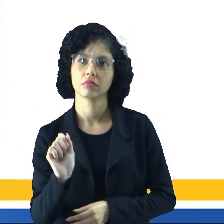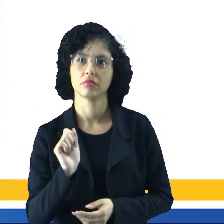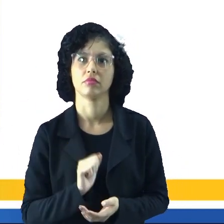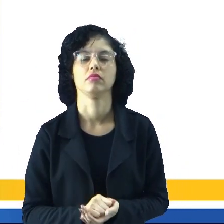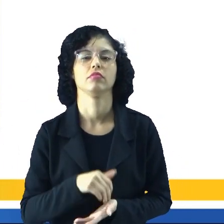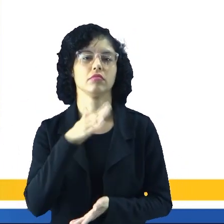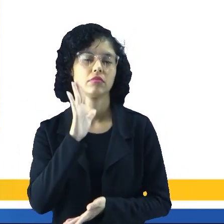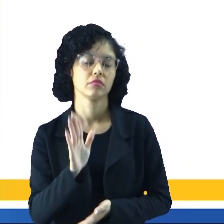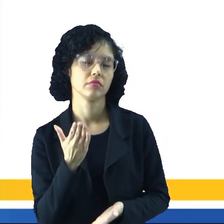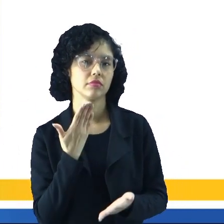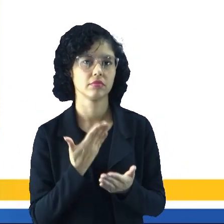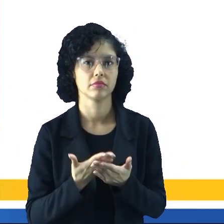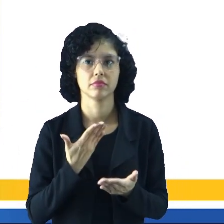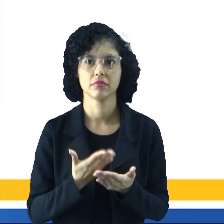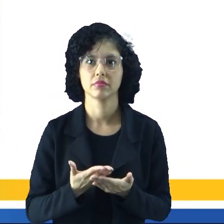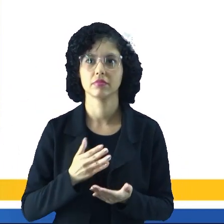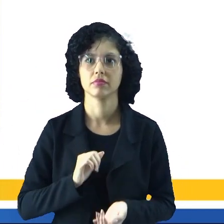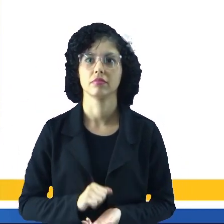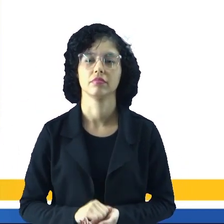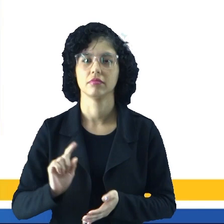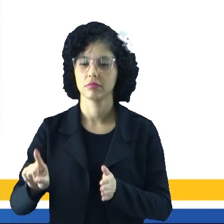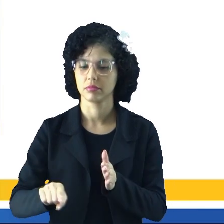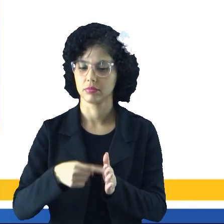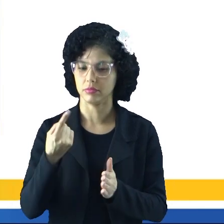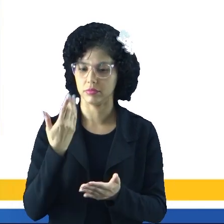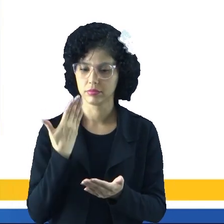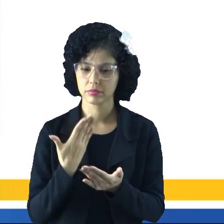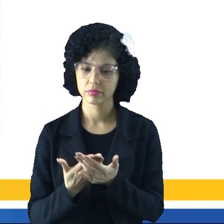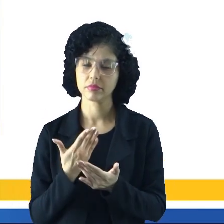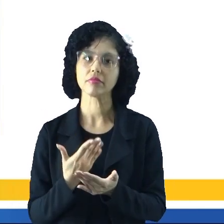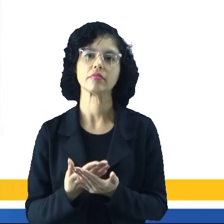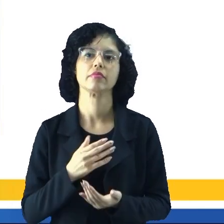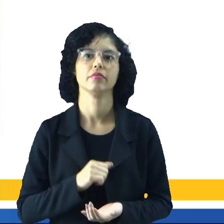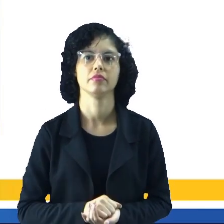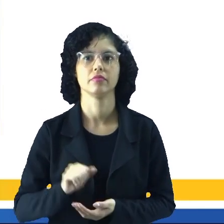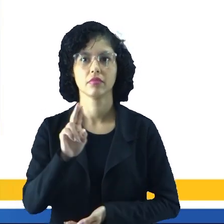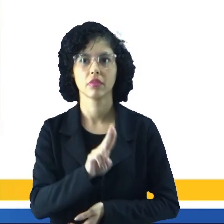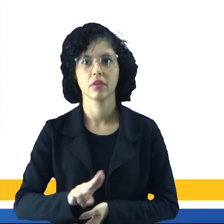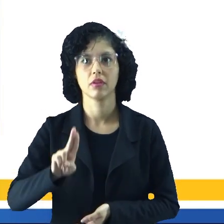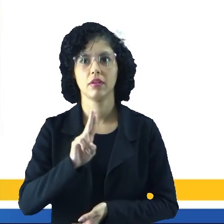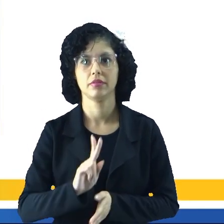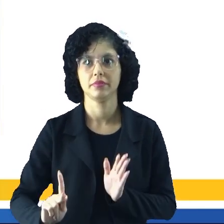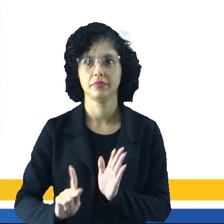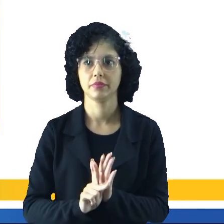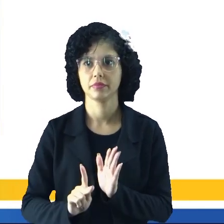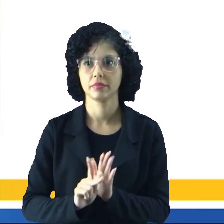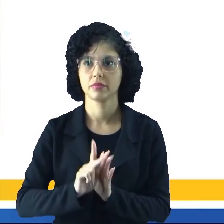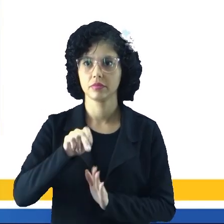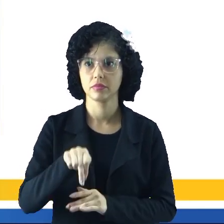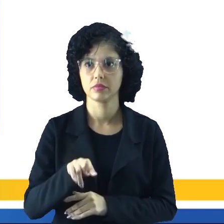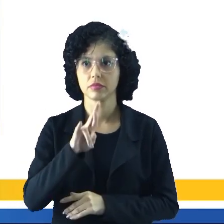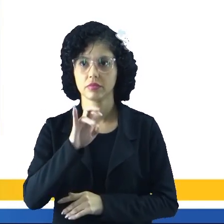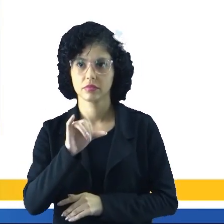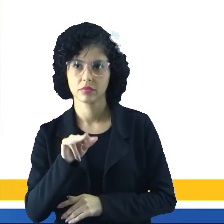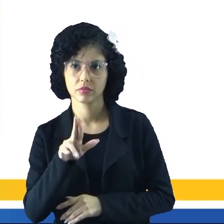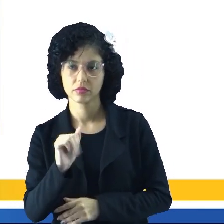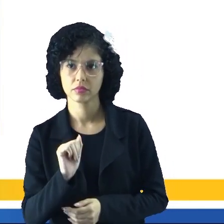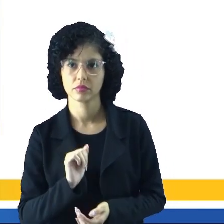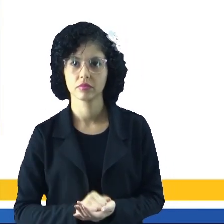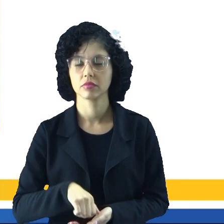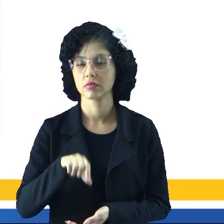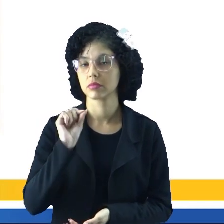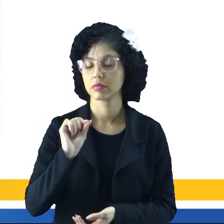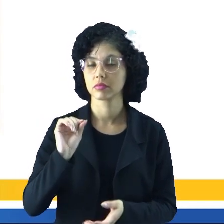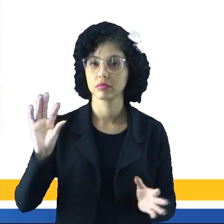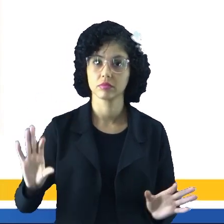já estudamos, né, nas nossas primeiras aulas. E Coulomb, usando justamente o modelo newtoniano, ele estabeleceu